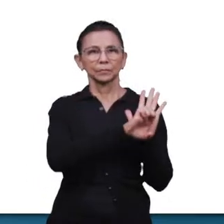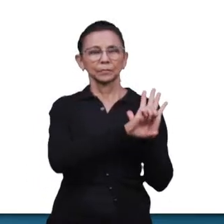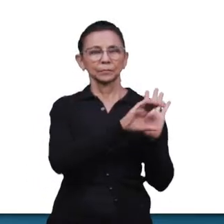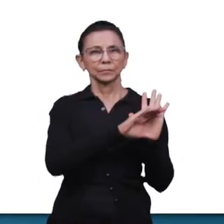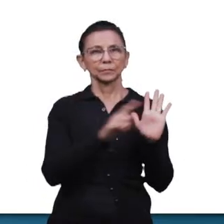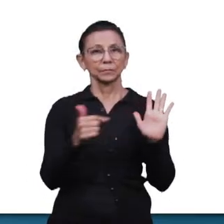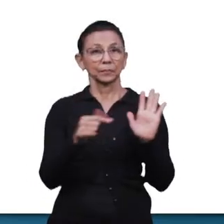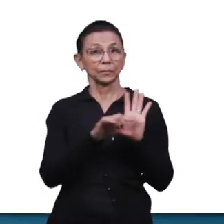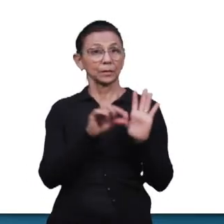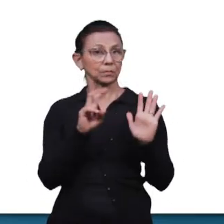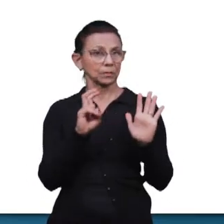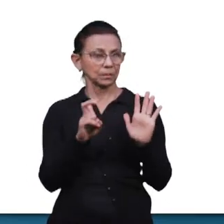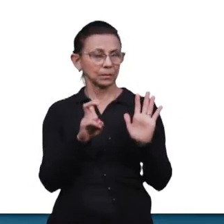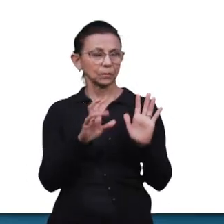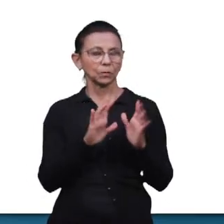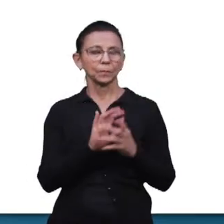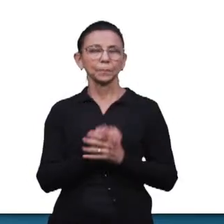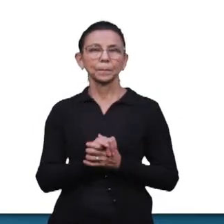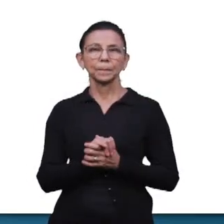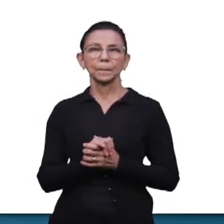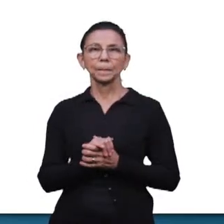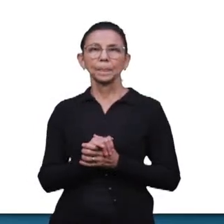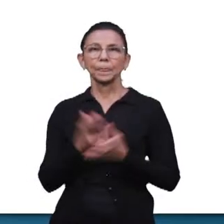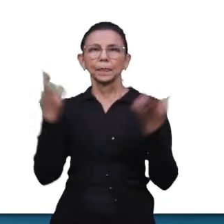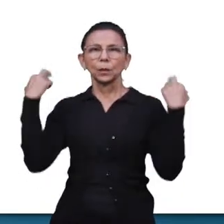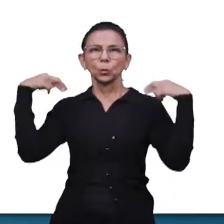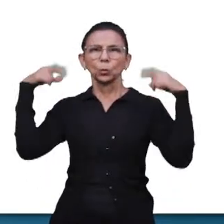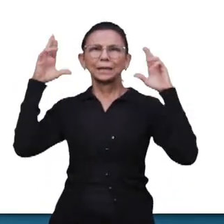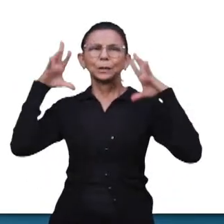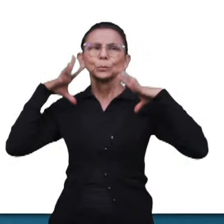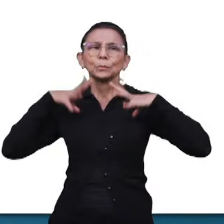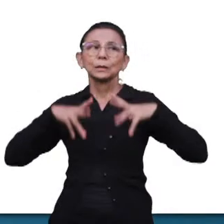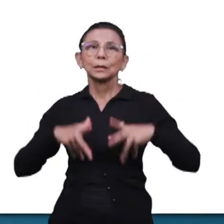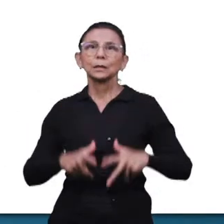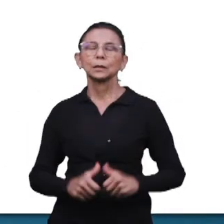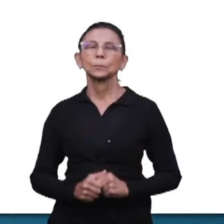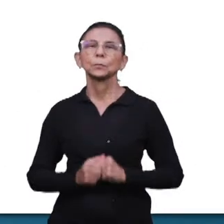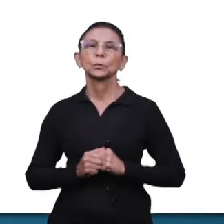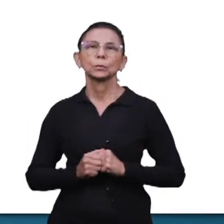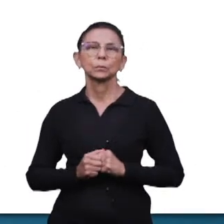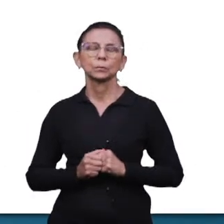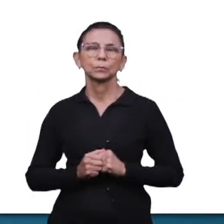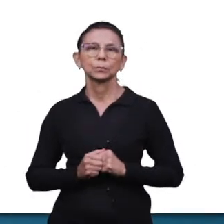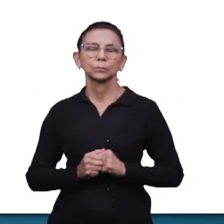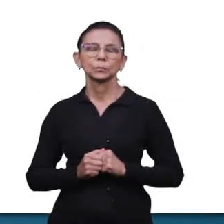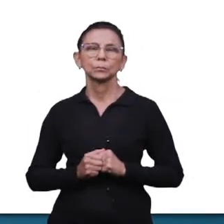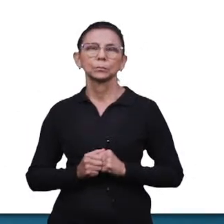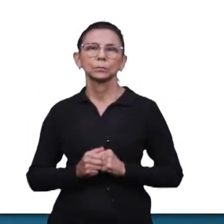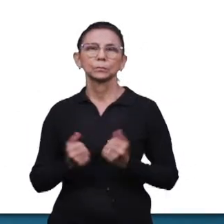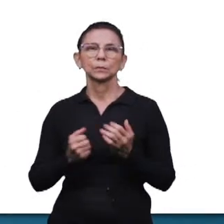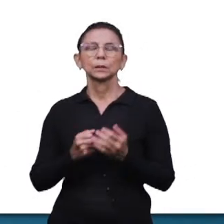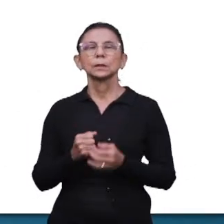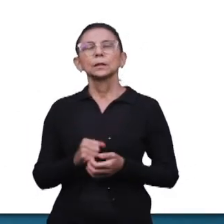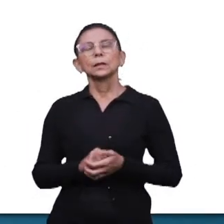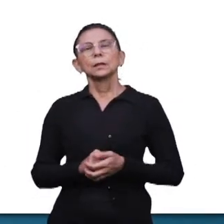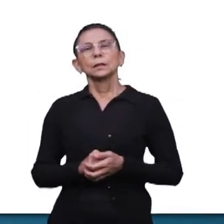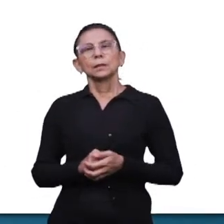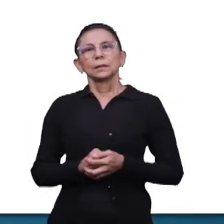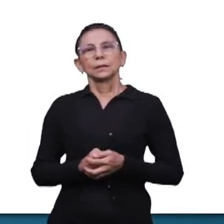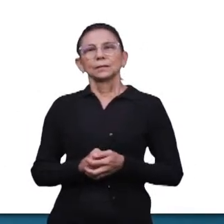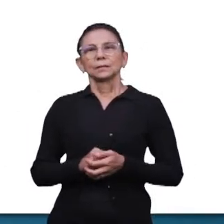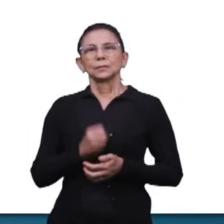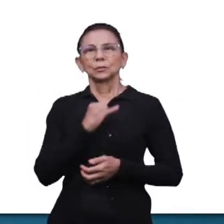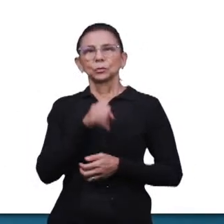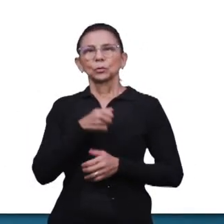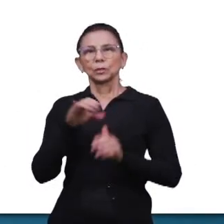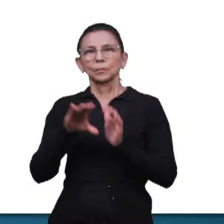capítulo 12, verso 5, o cordeiro sem mácula, sem mancha, e isso com o texto de João, capítulo 1, verso